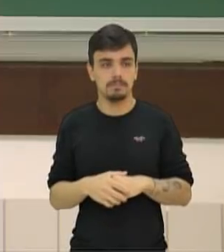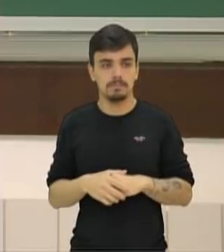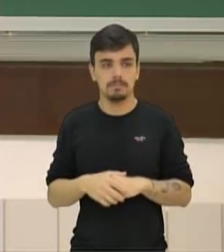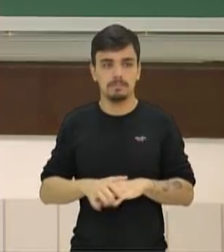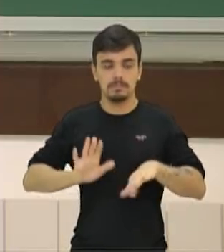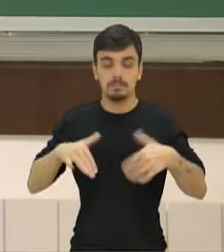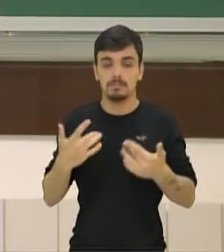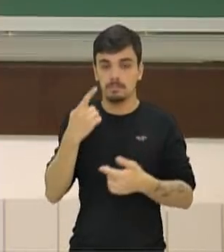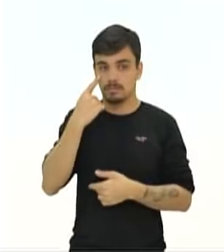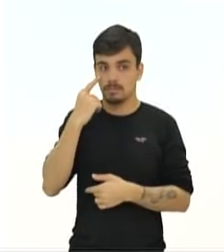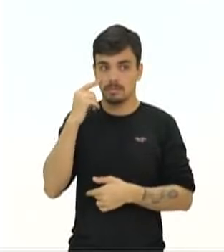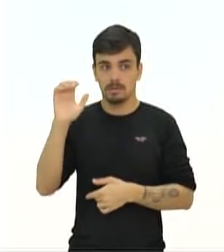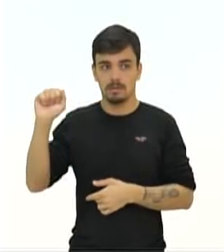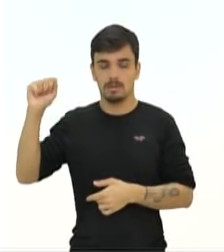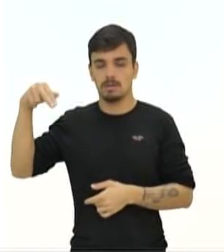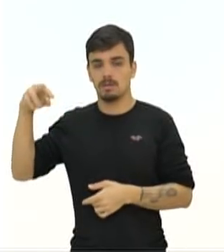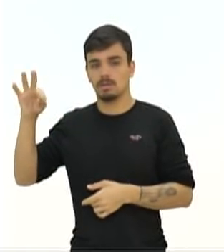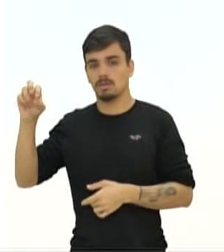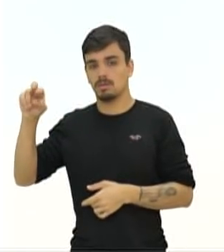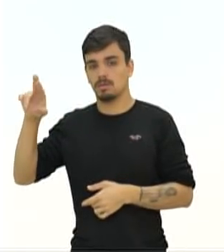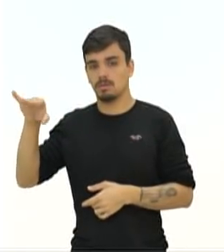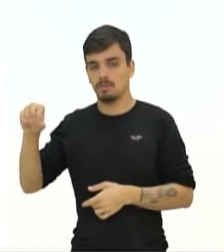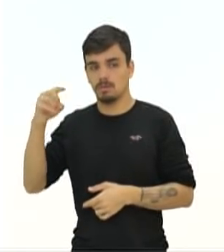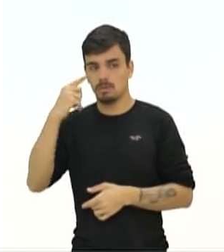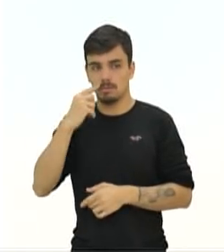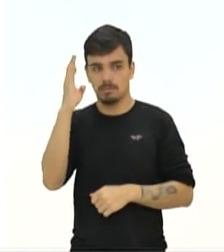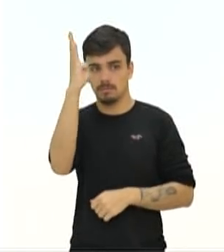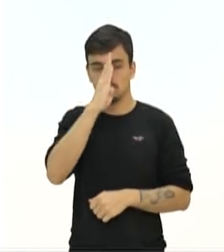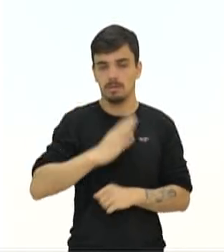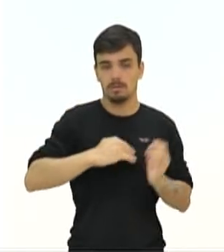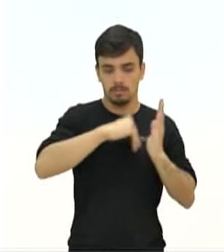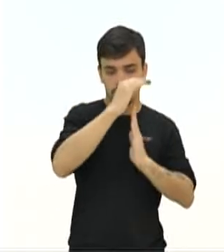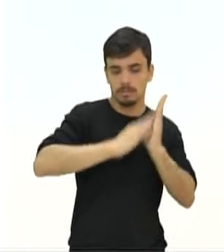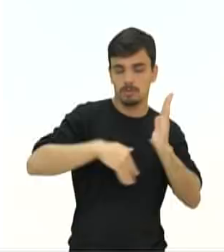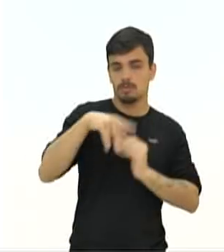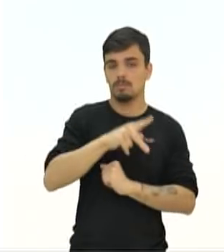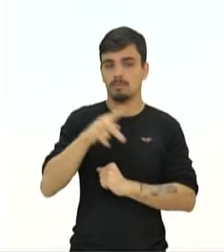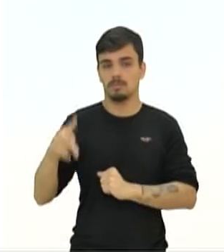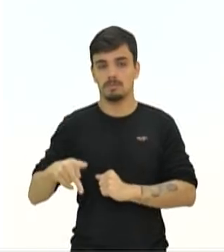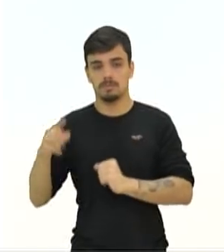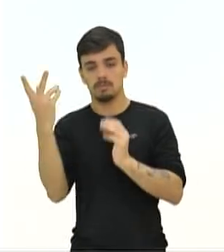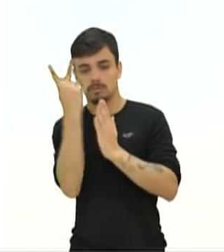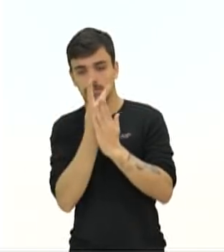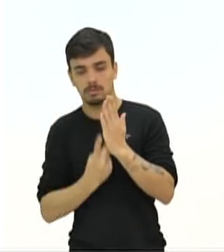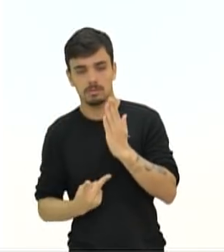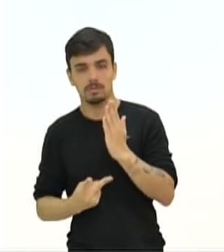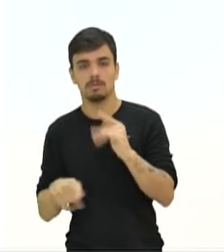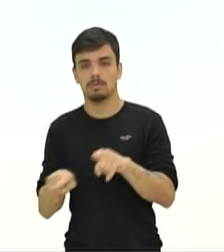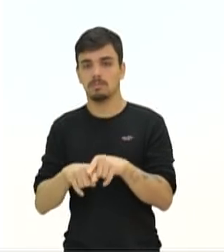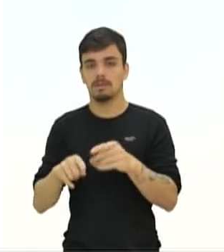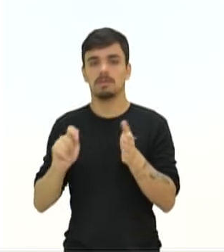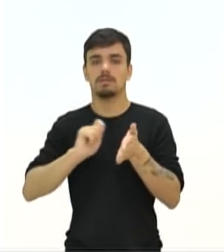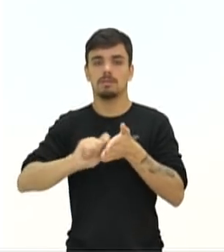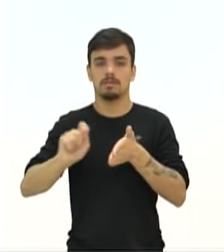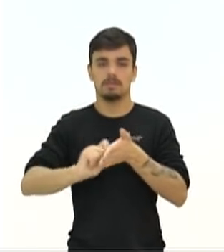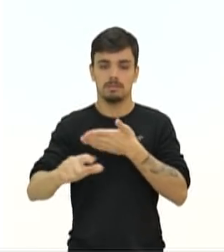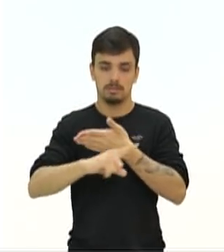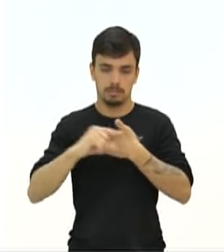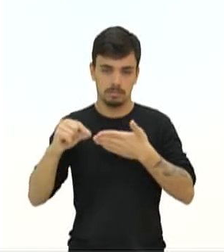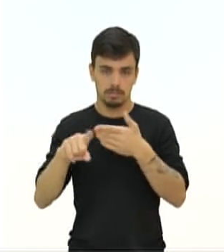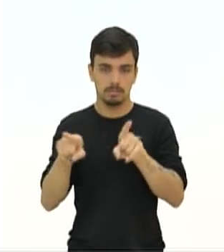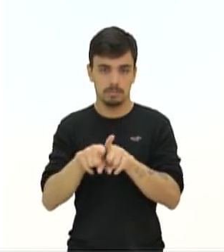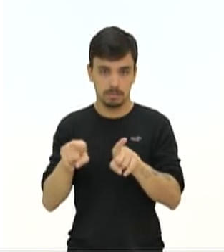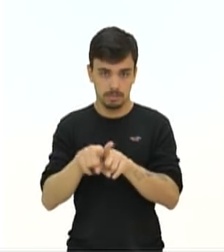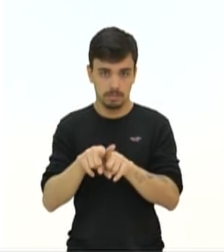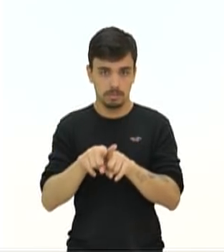Então, Antônio Parreiras, né, brasileiro, pintor, professor, desenhista, escritor e ilustrador,